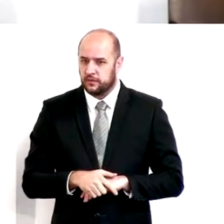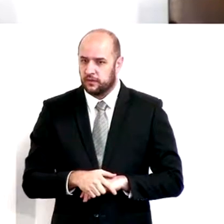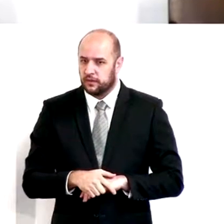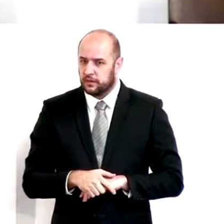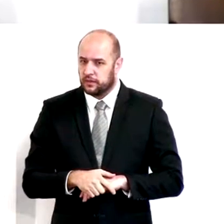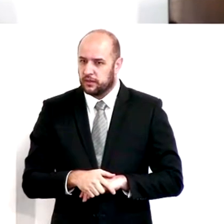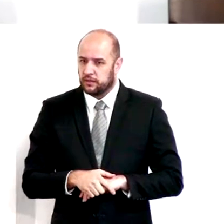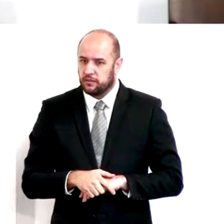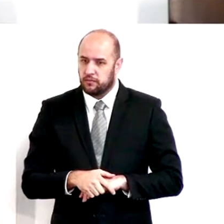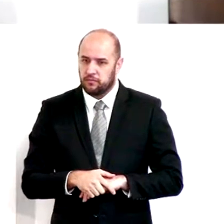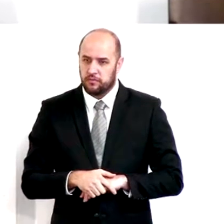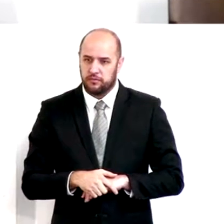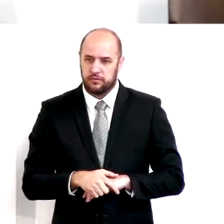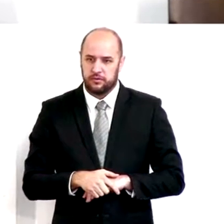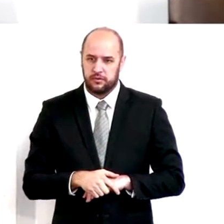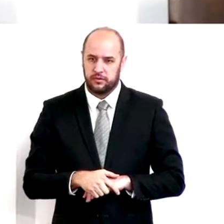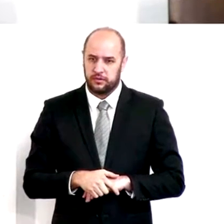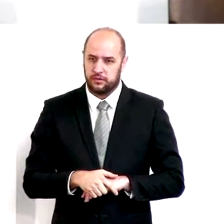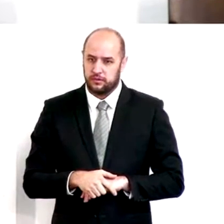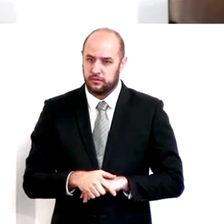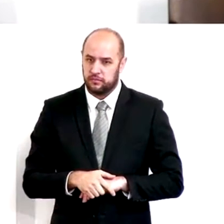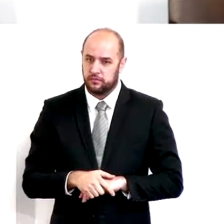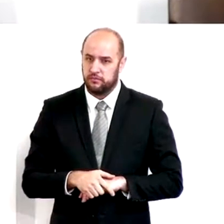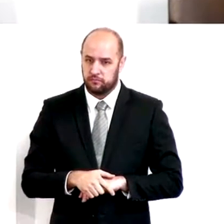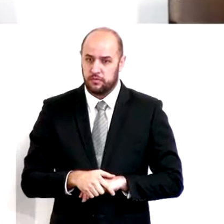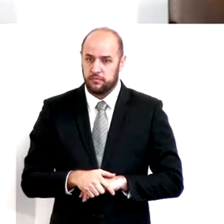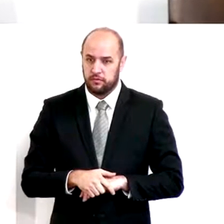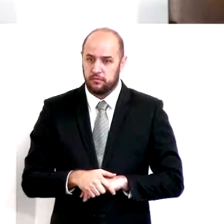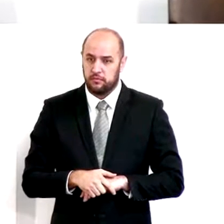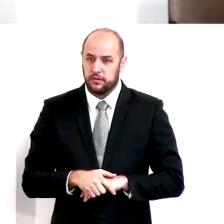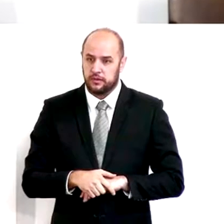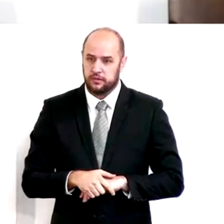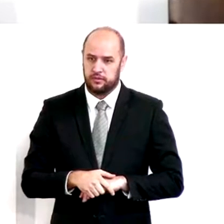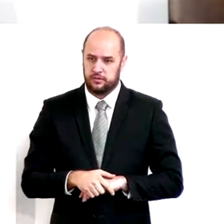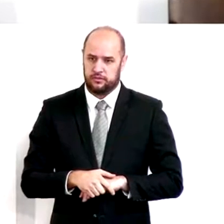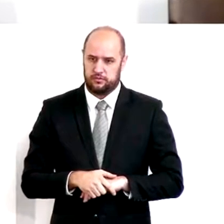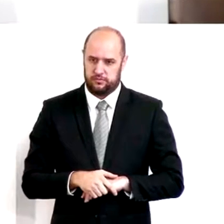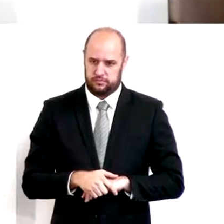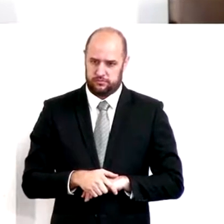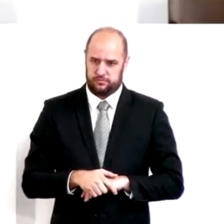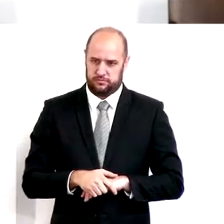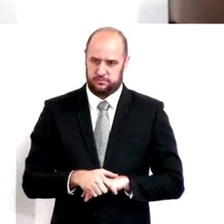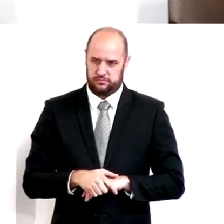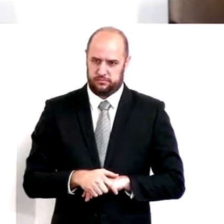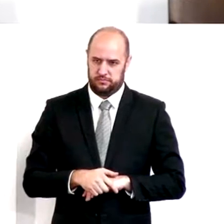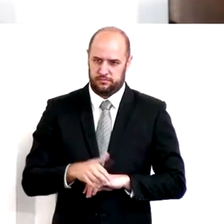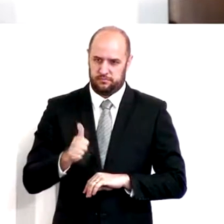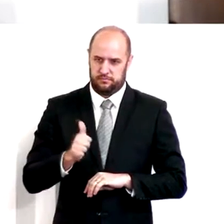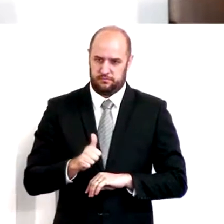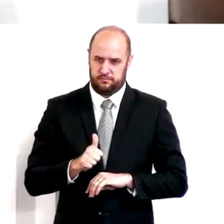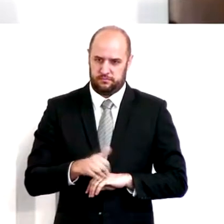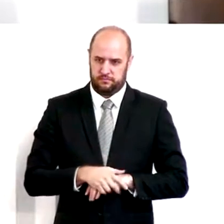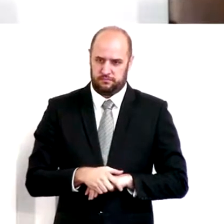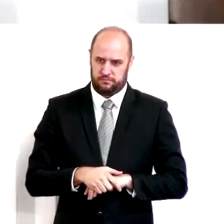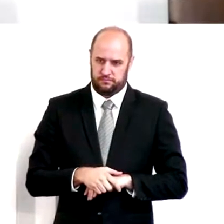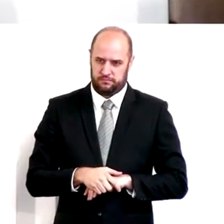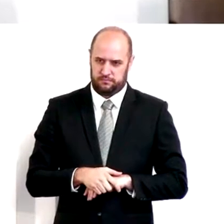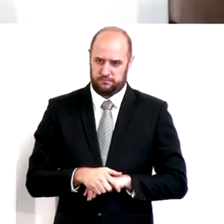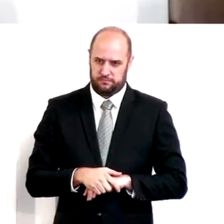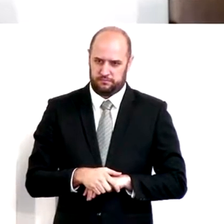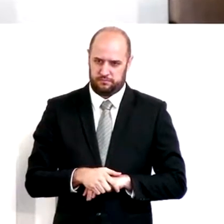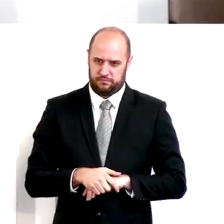imaginem o perfume de um jardim. A beleza da flor por si só é maravilhosa, mas